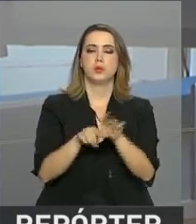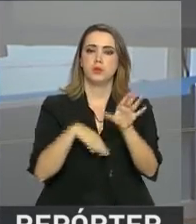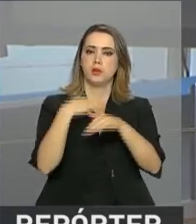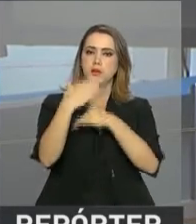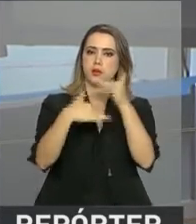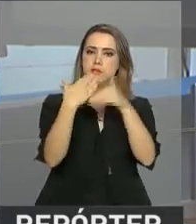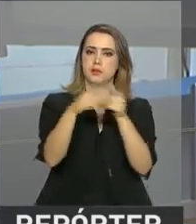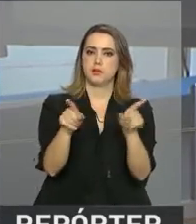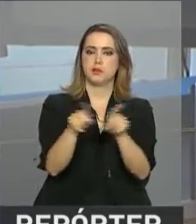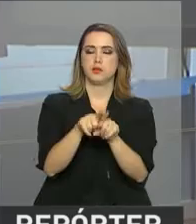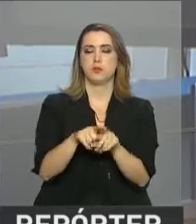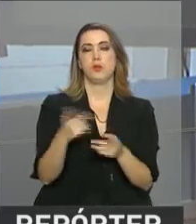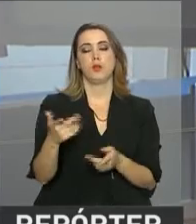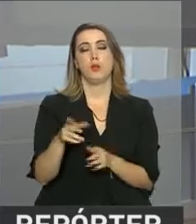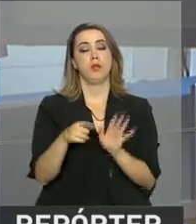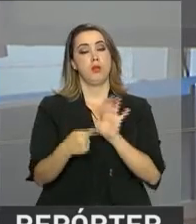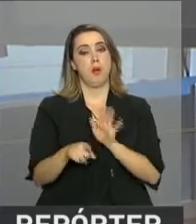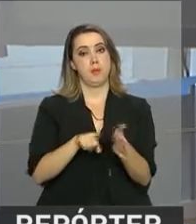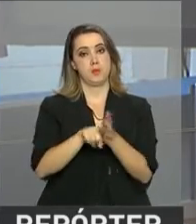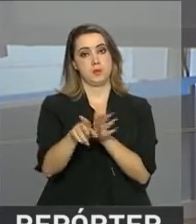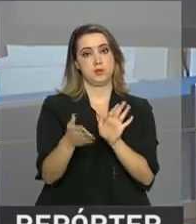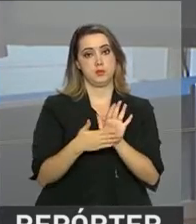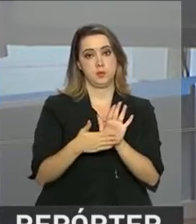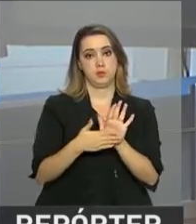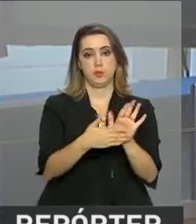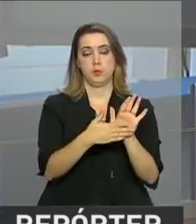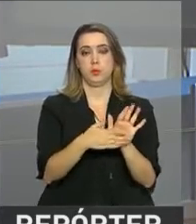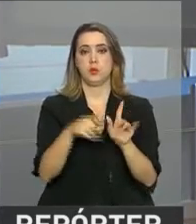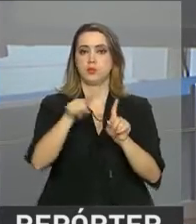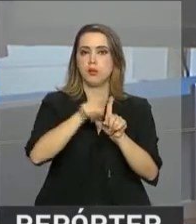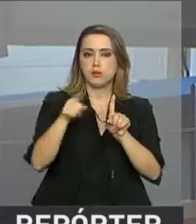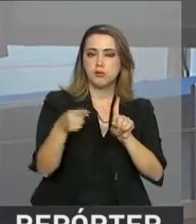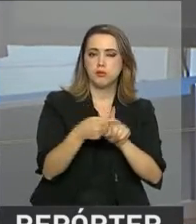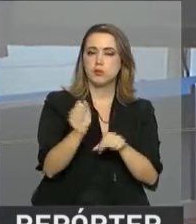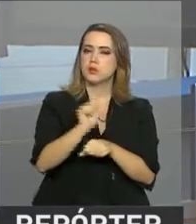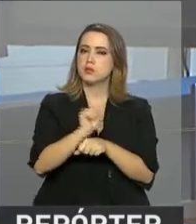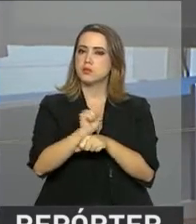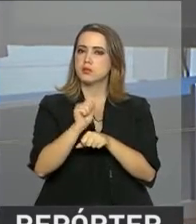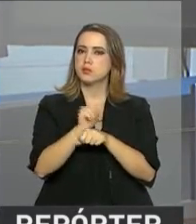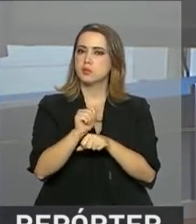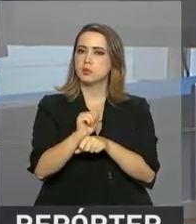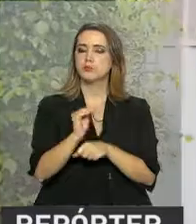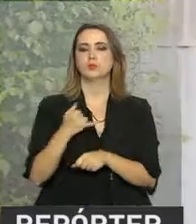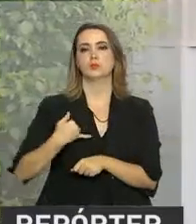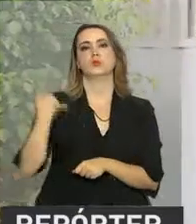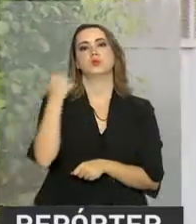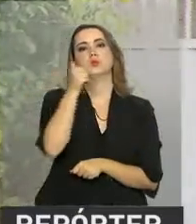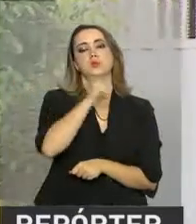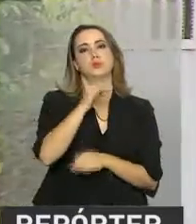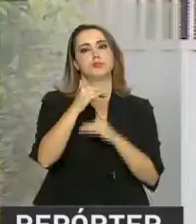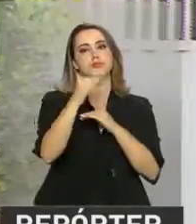têm esperado mais tempo para ter o primeiro filho veja na reportagem de renée pereira